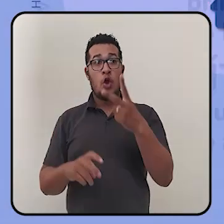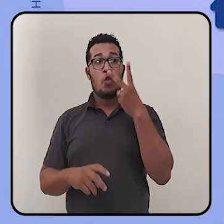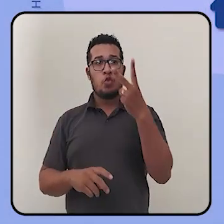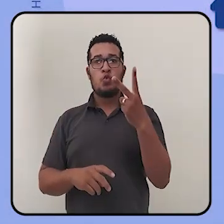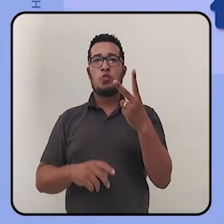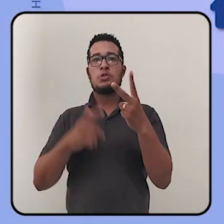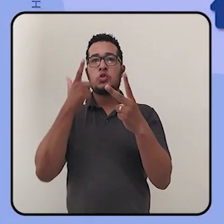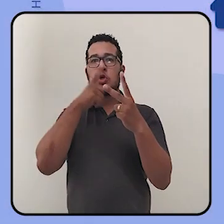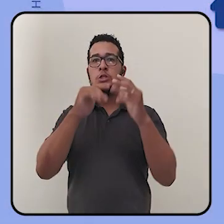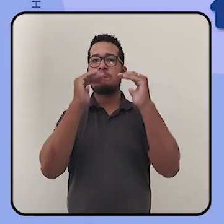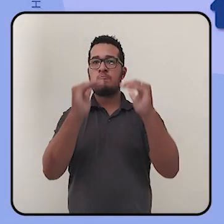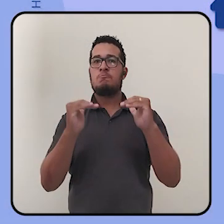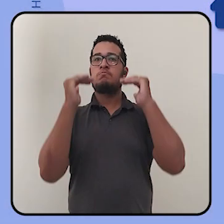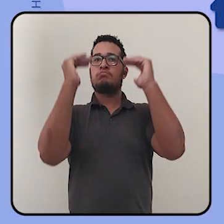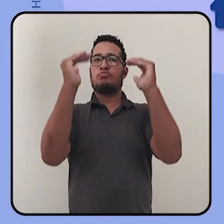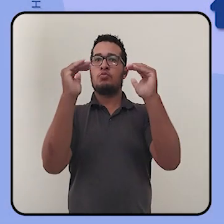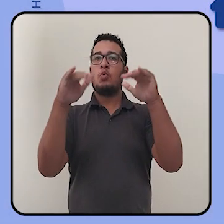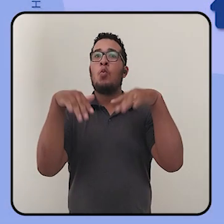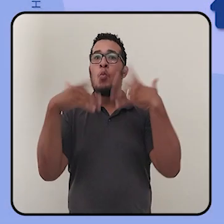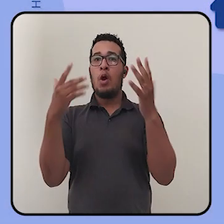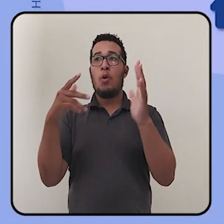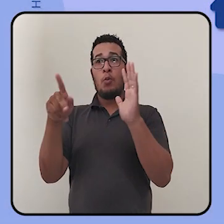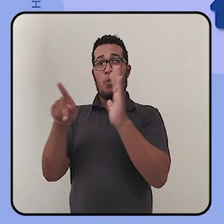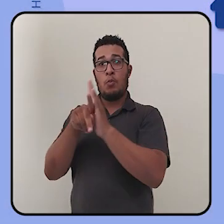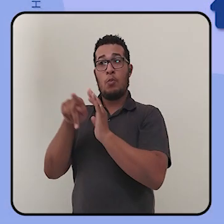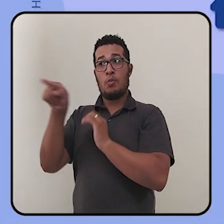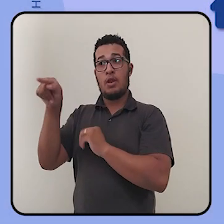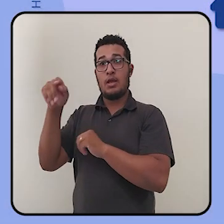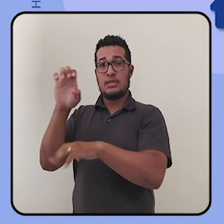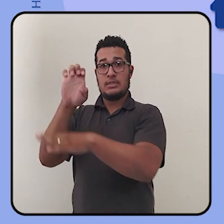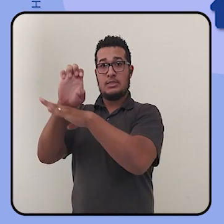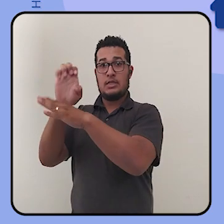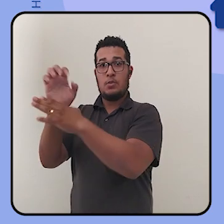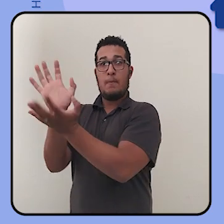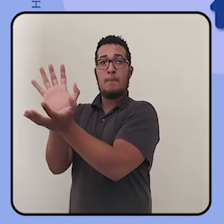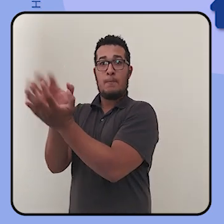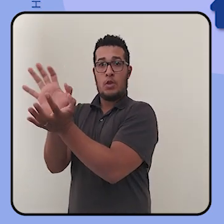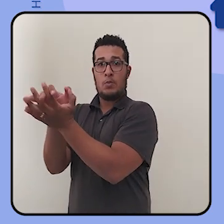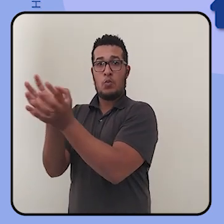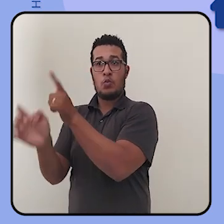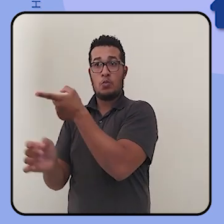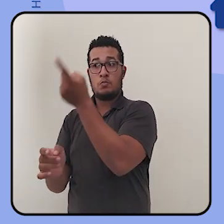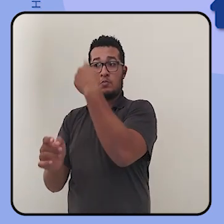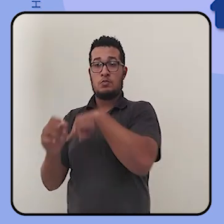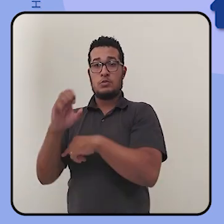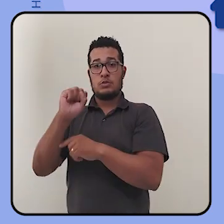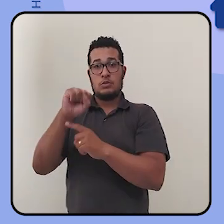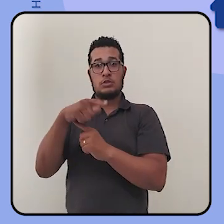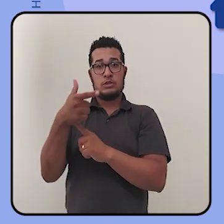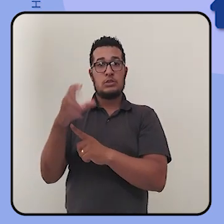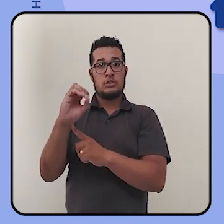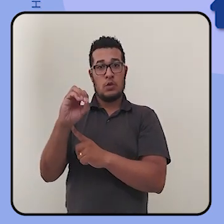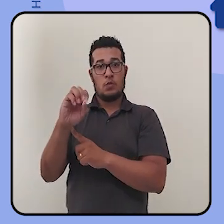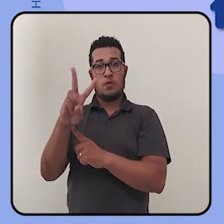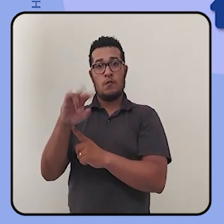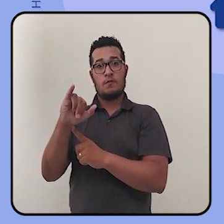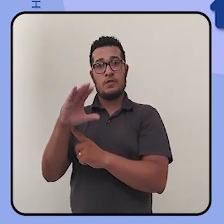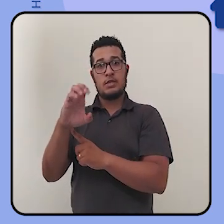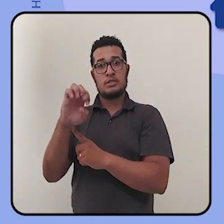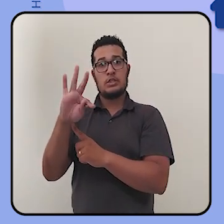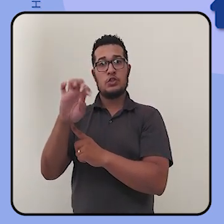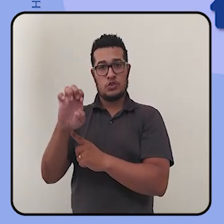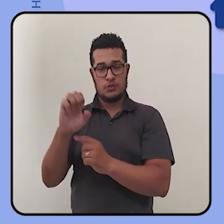na história, é importante em qualquer conhecimento, entendermos o conceito, a definição. Temos aqui 3 itens